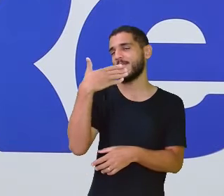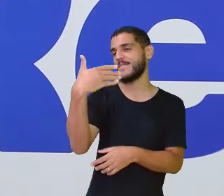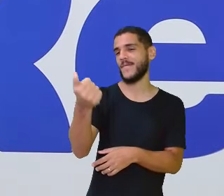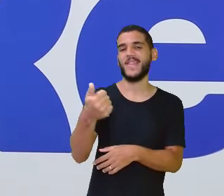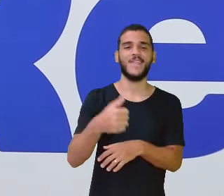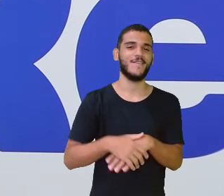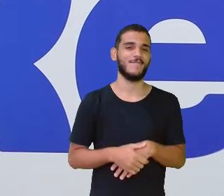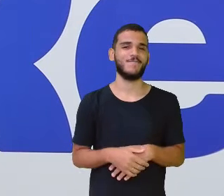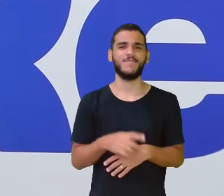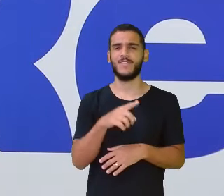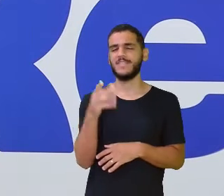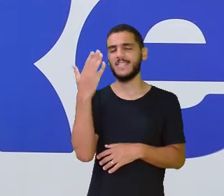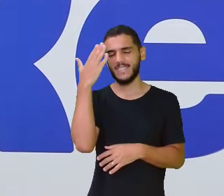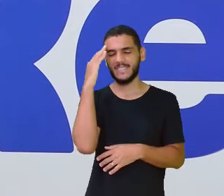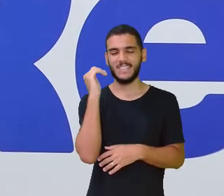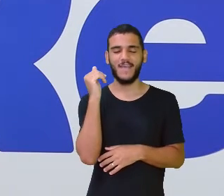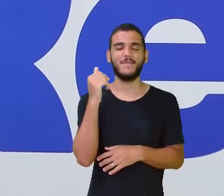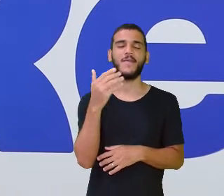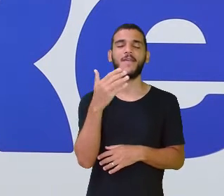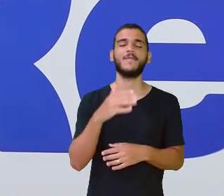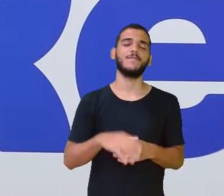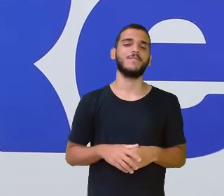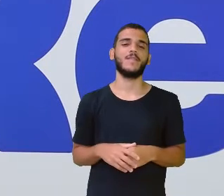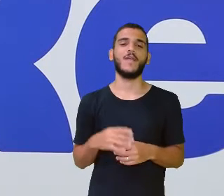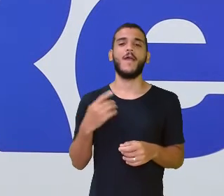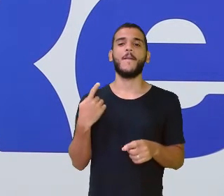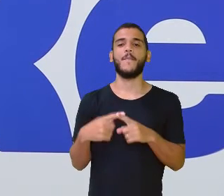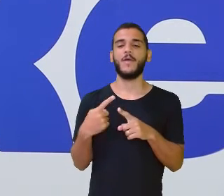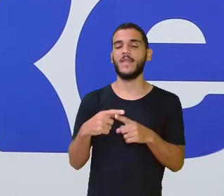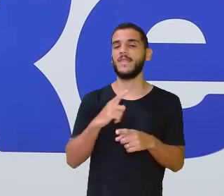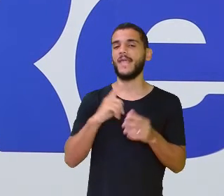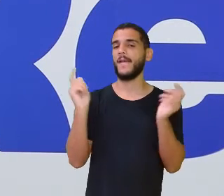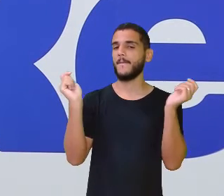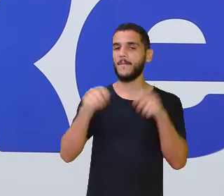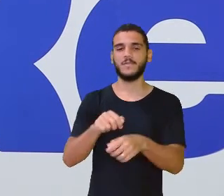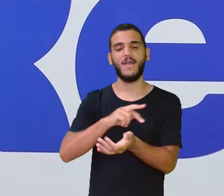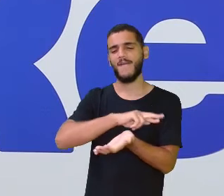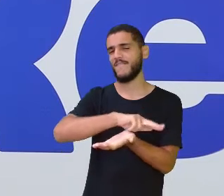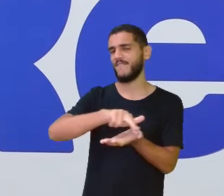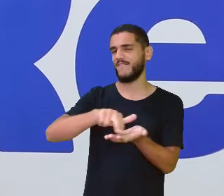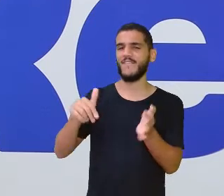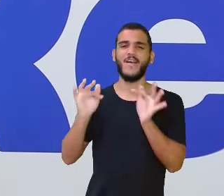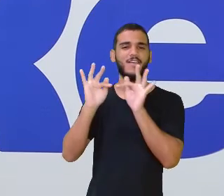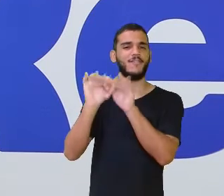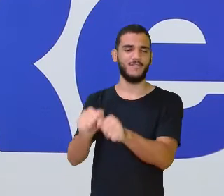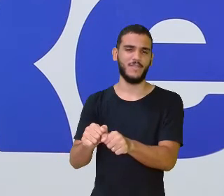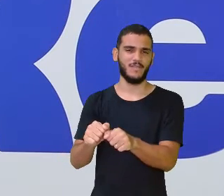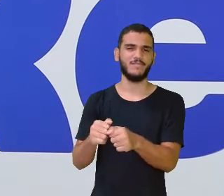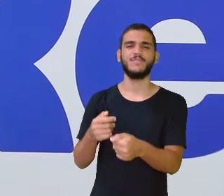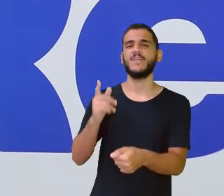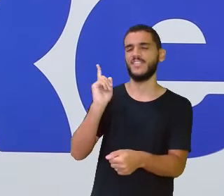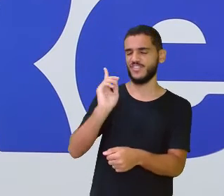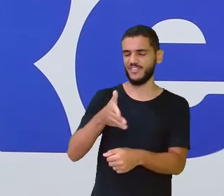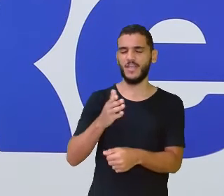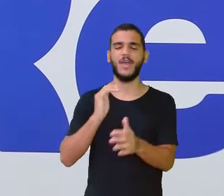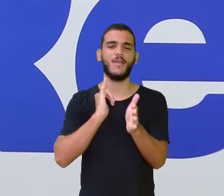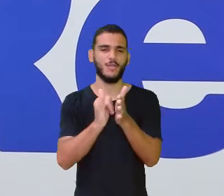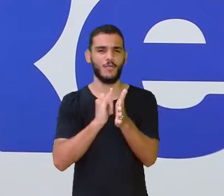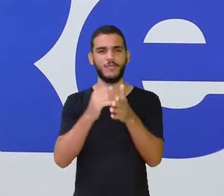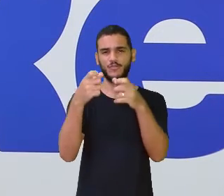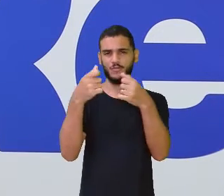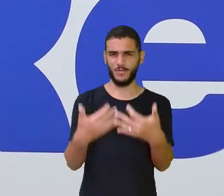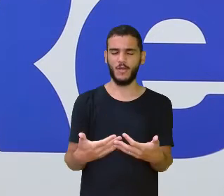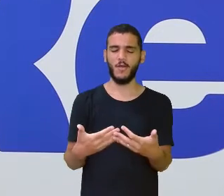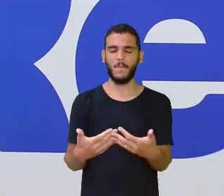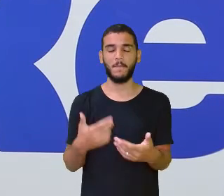Chapeuzinho Vermelho. Vocês sabem, mais do que eu, que existem a possibilidade de vários finais, né? Os contos,